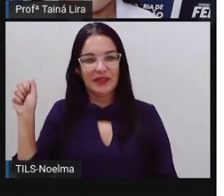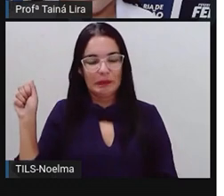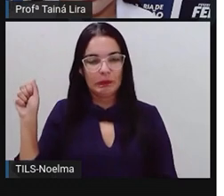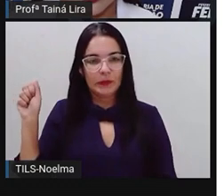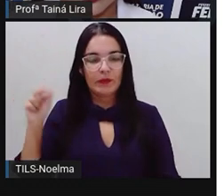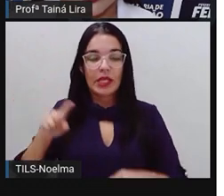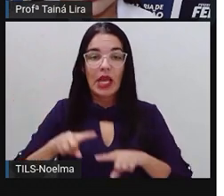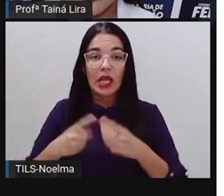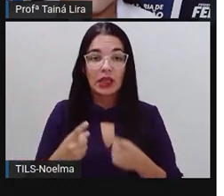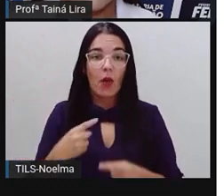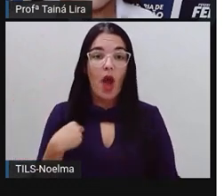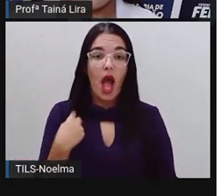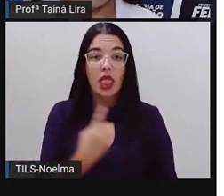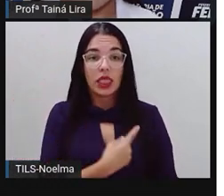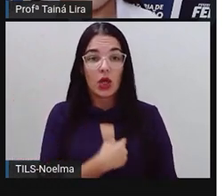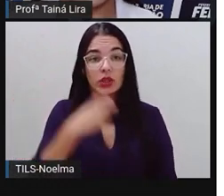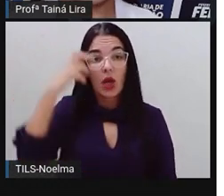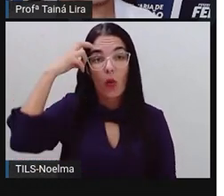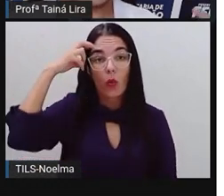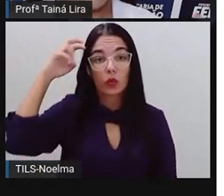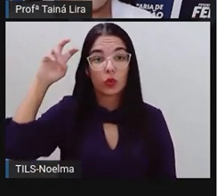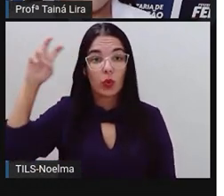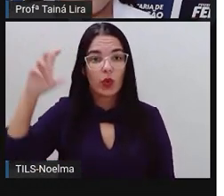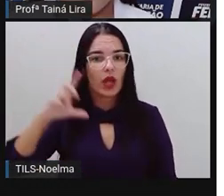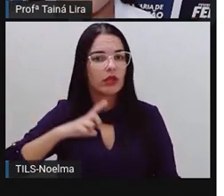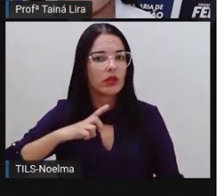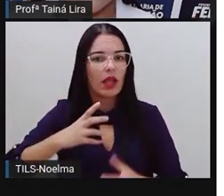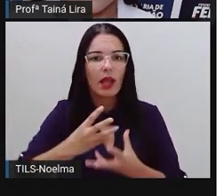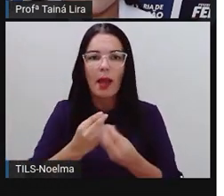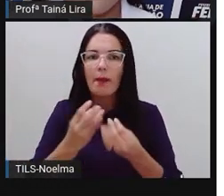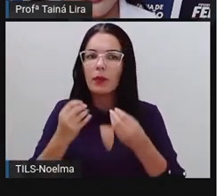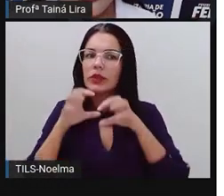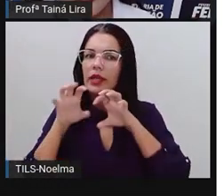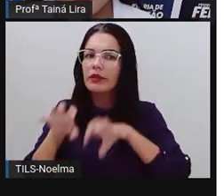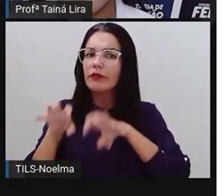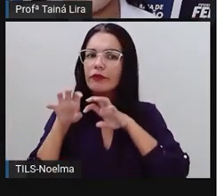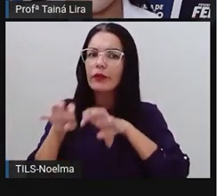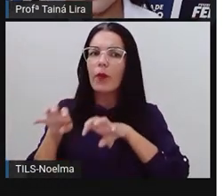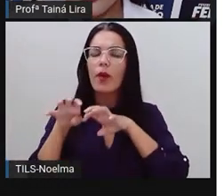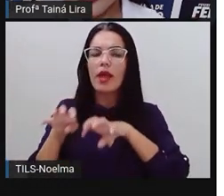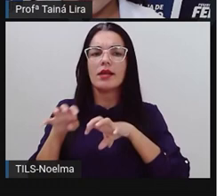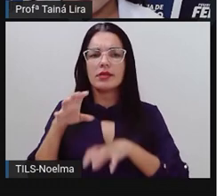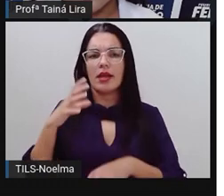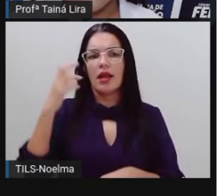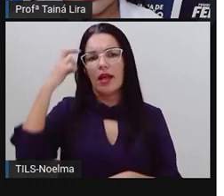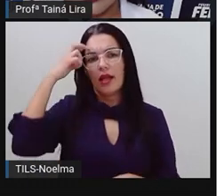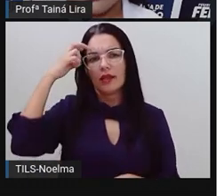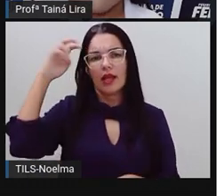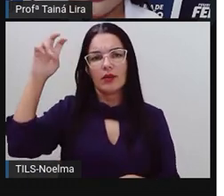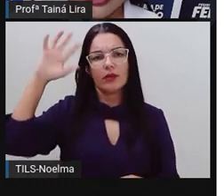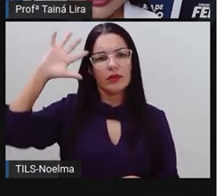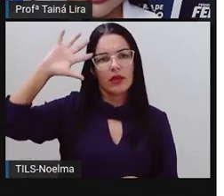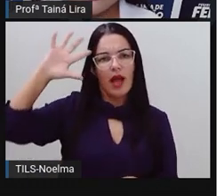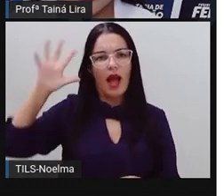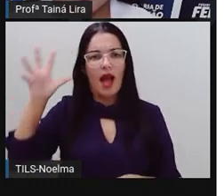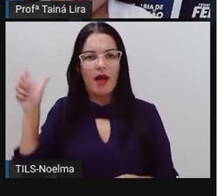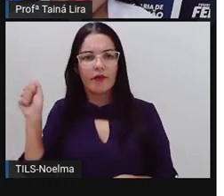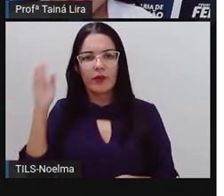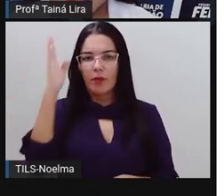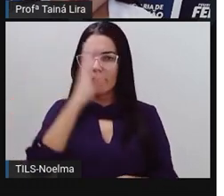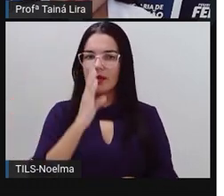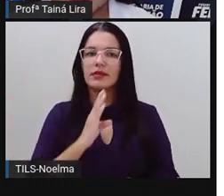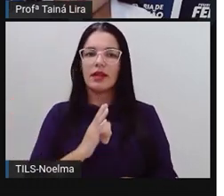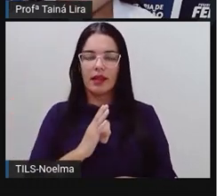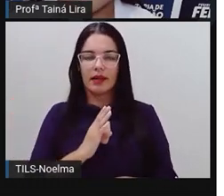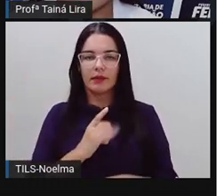Então a nossa Cultura né Tem várias praças aí da cultura africana por isso que ela é chamada de Cultura afro-brasileira